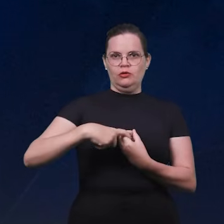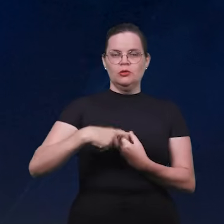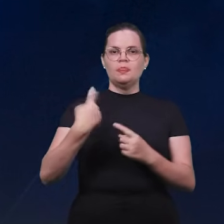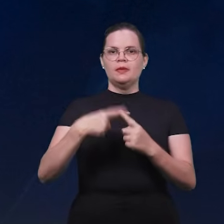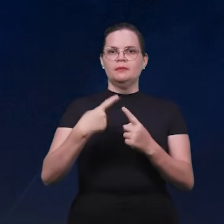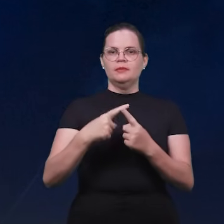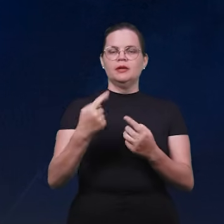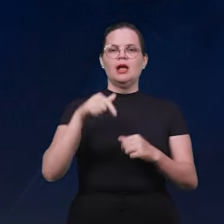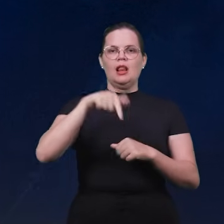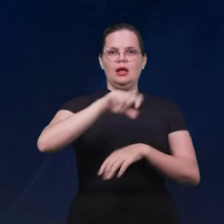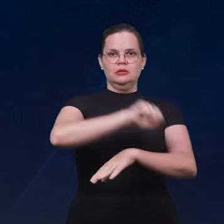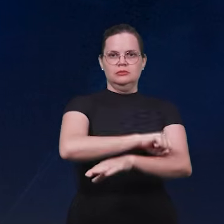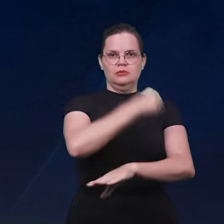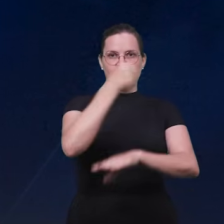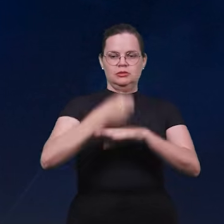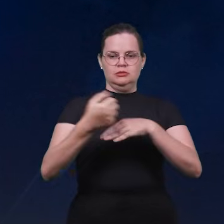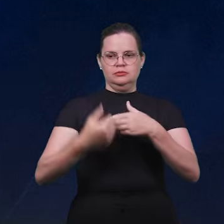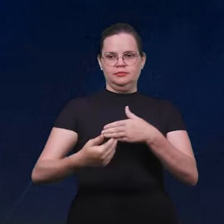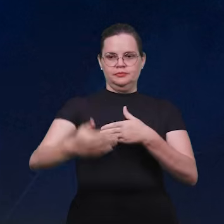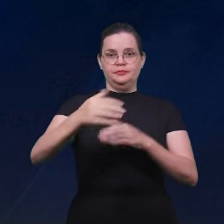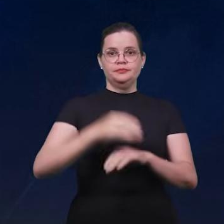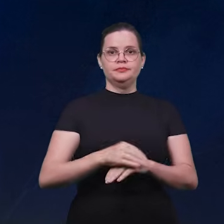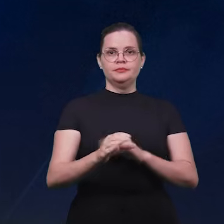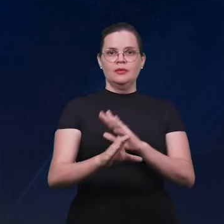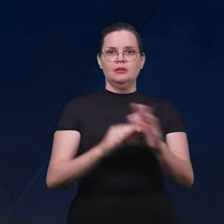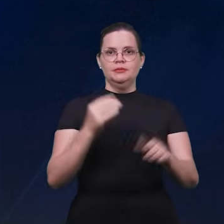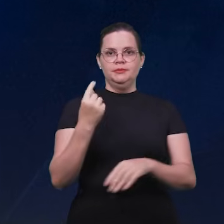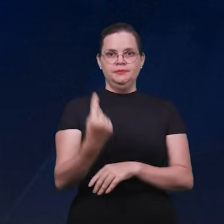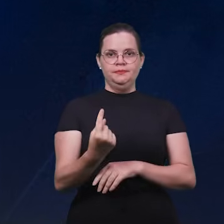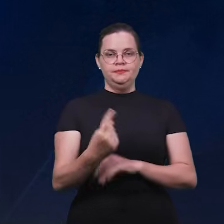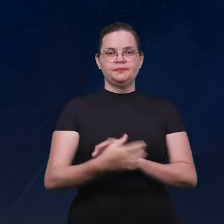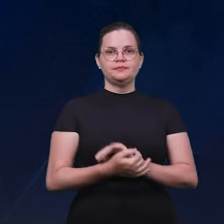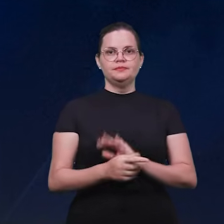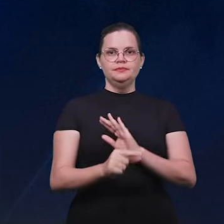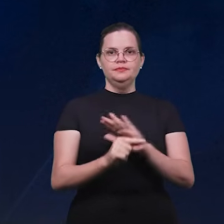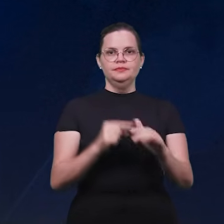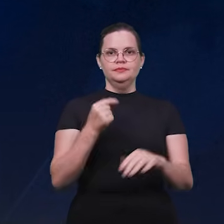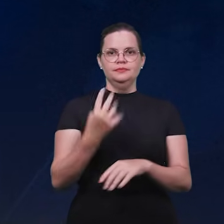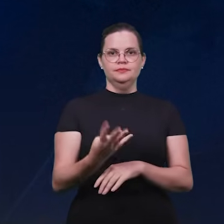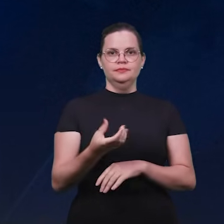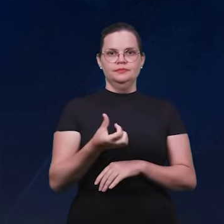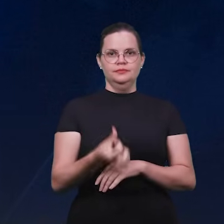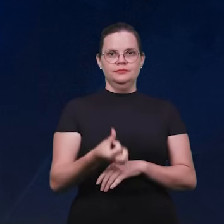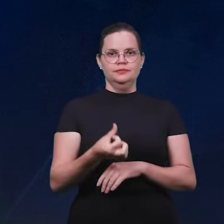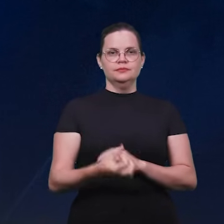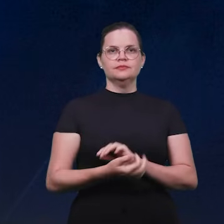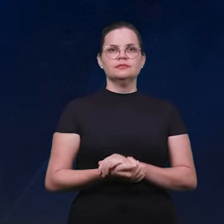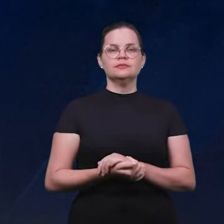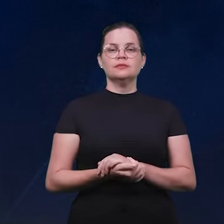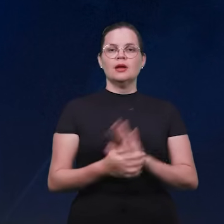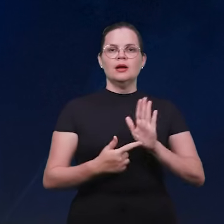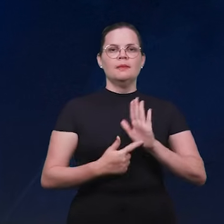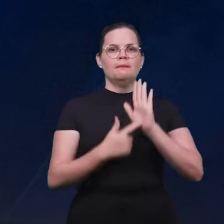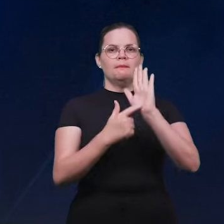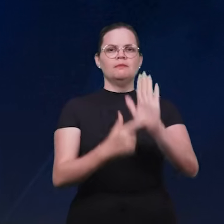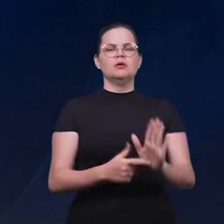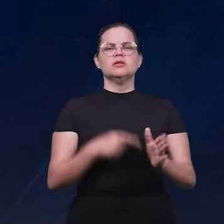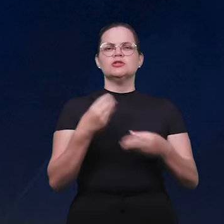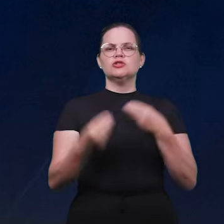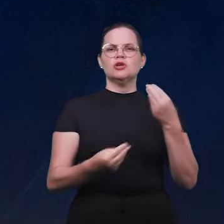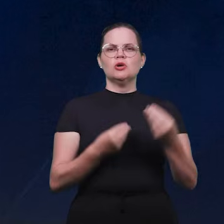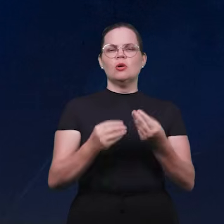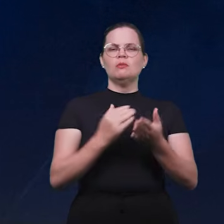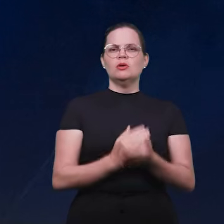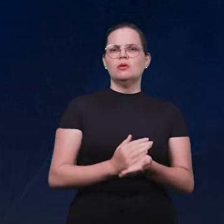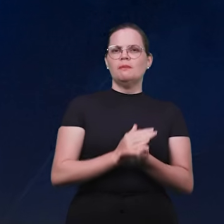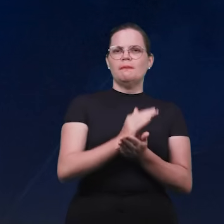Monte Sinai. Por exemplo, no próprio capítulo 1, no verso 46, ali relata como se inicia